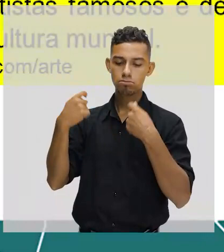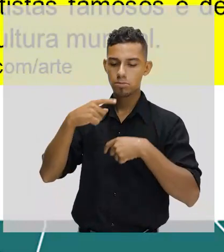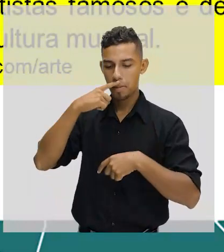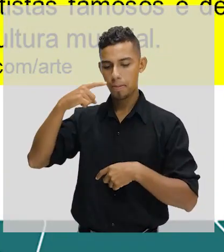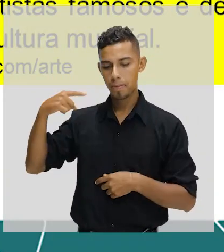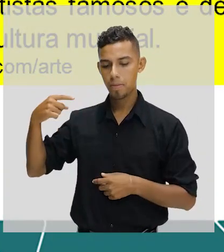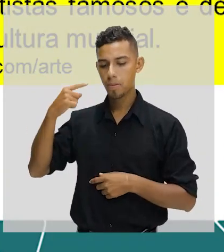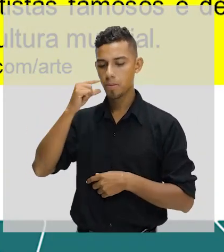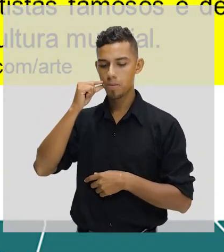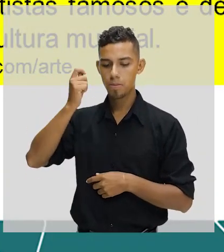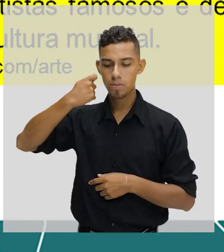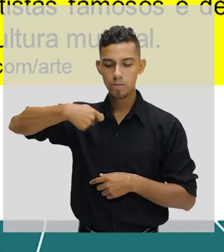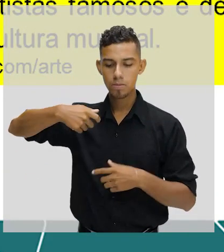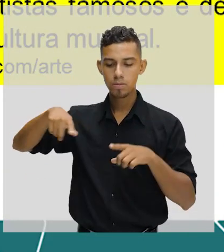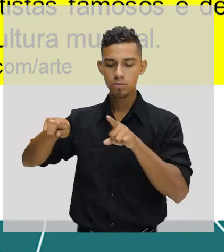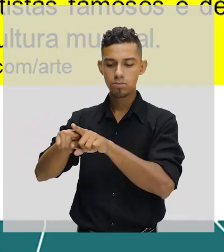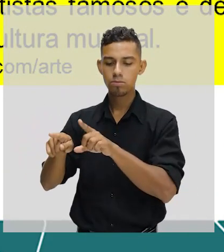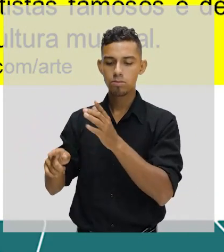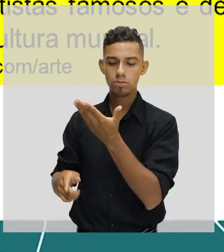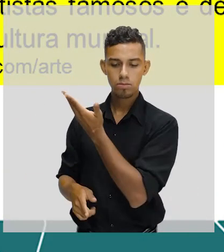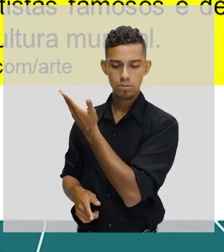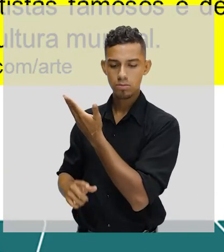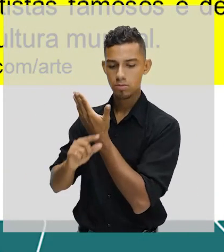Paul Shanghai. Gente, é um desenho.